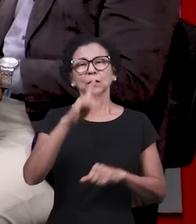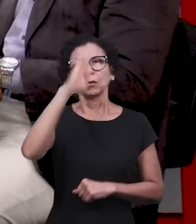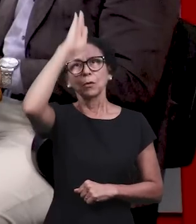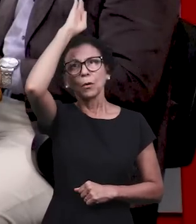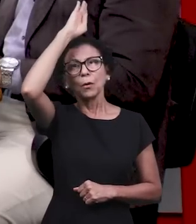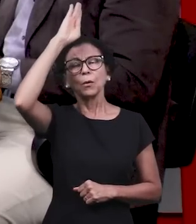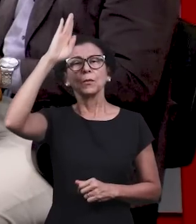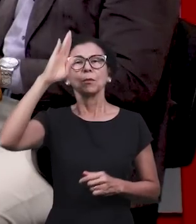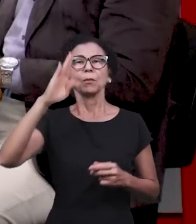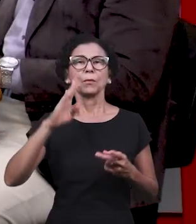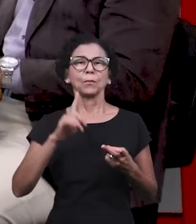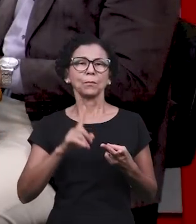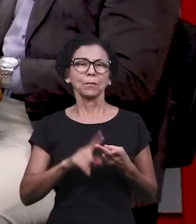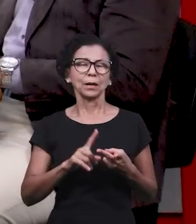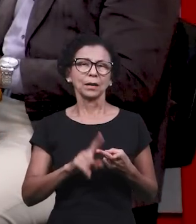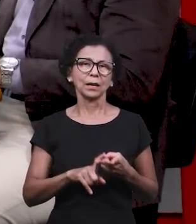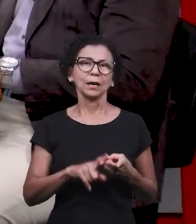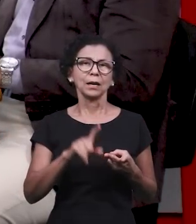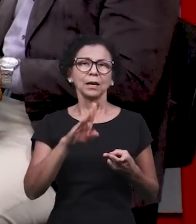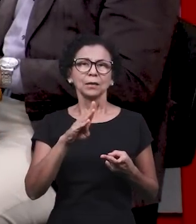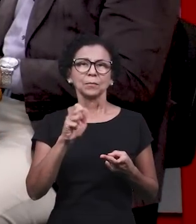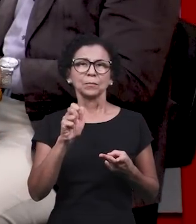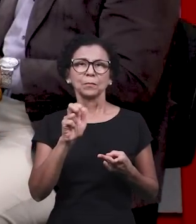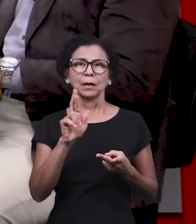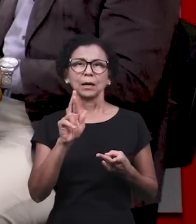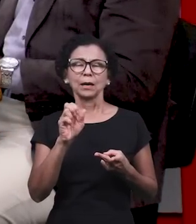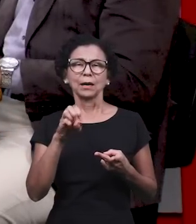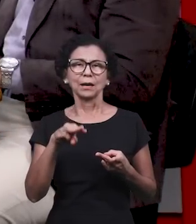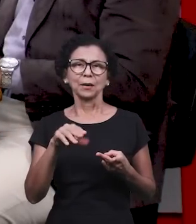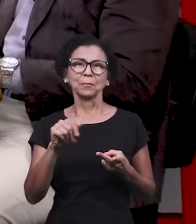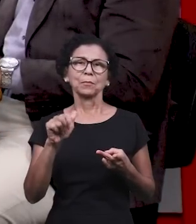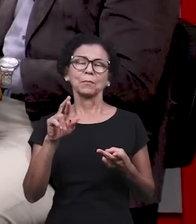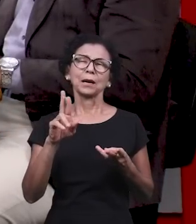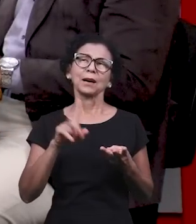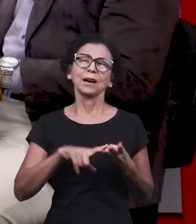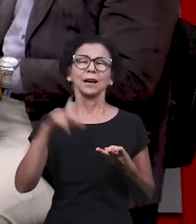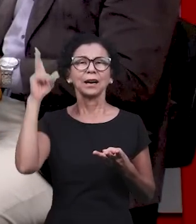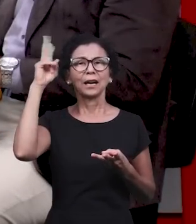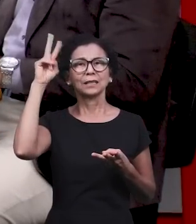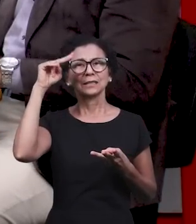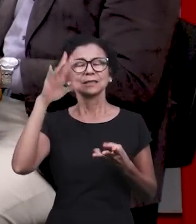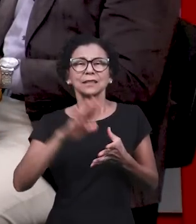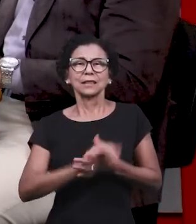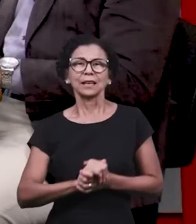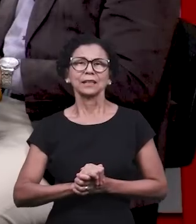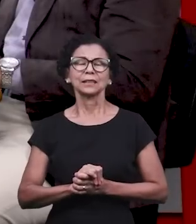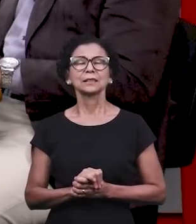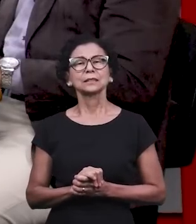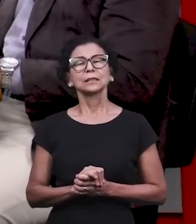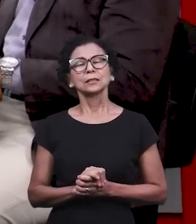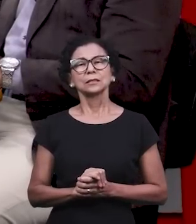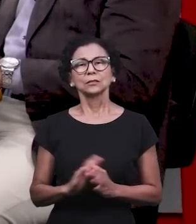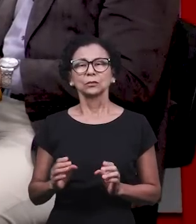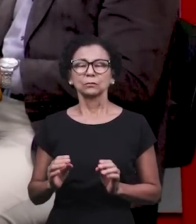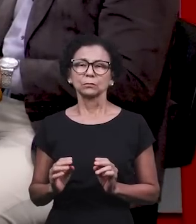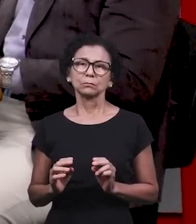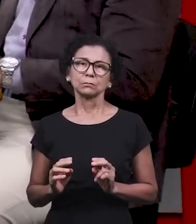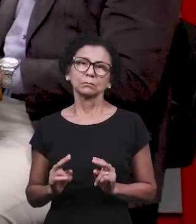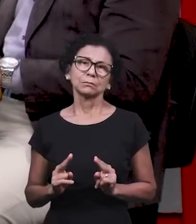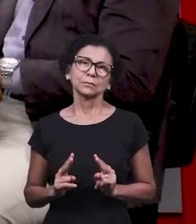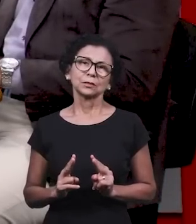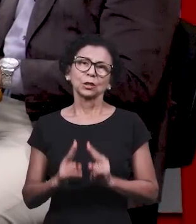de Platão, e eu fiquei assim um pouco voando ali naquela visita, mas o